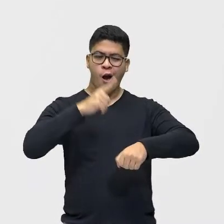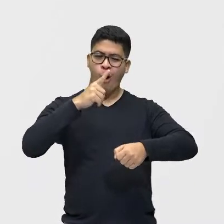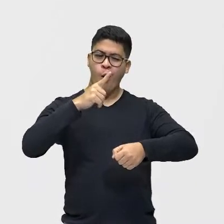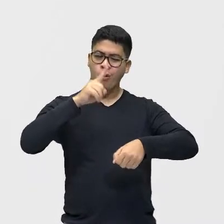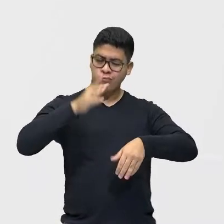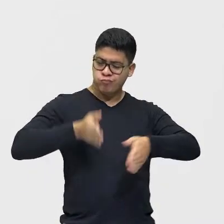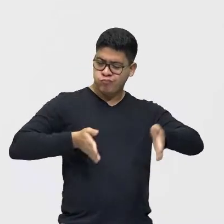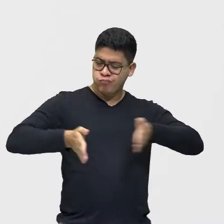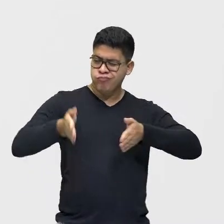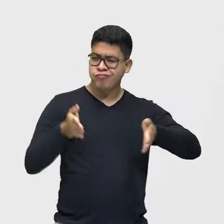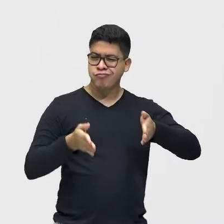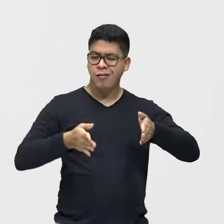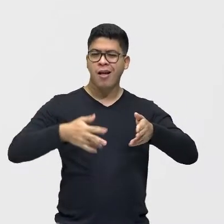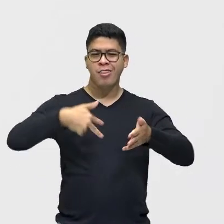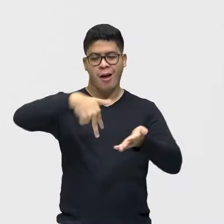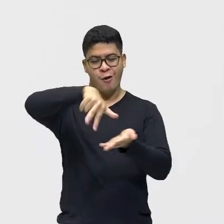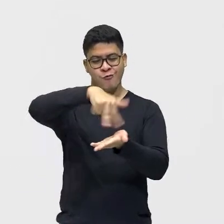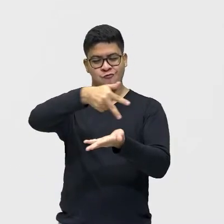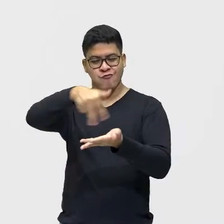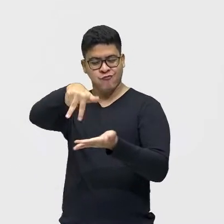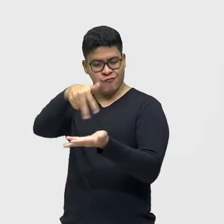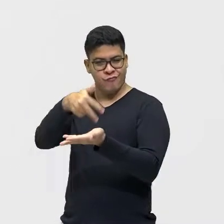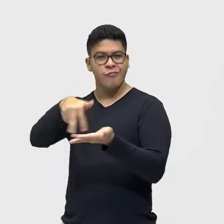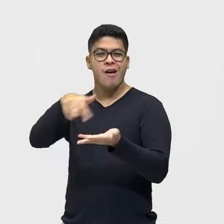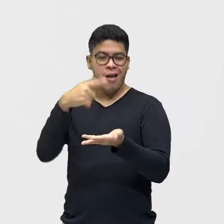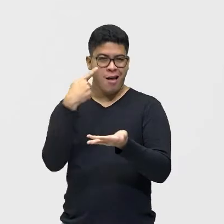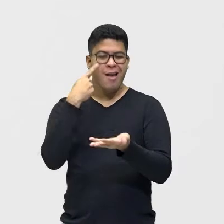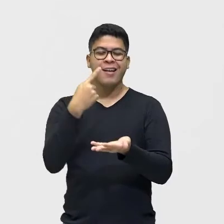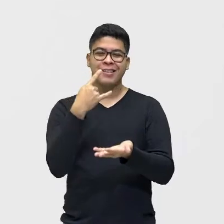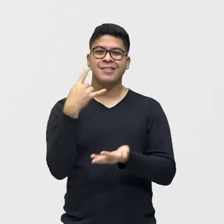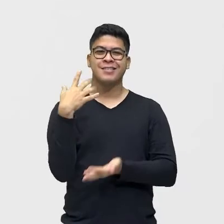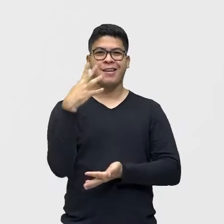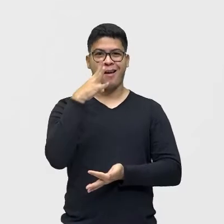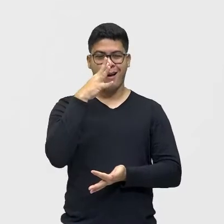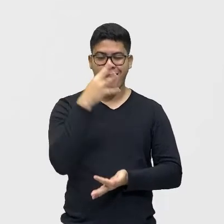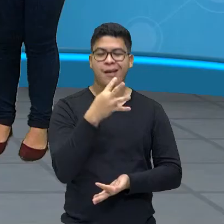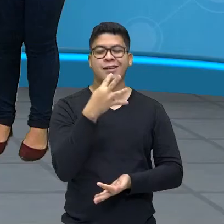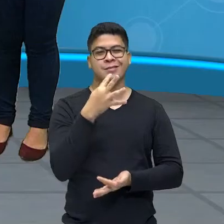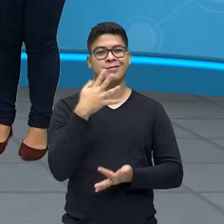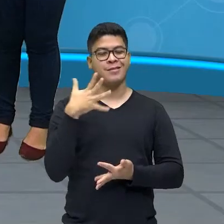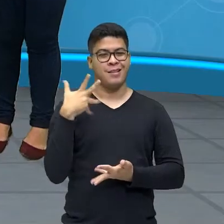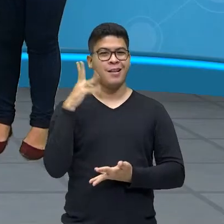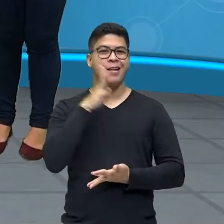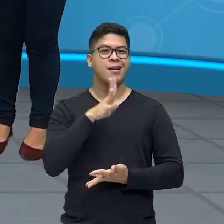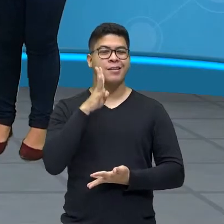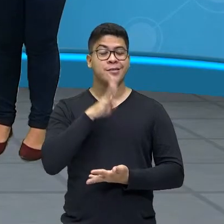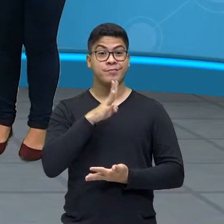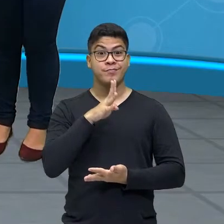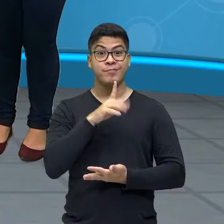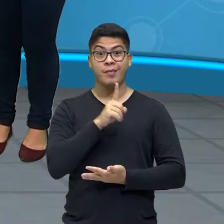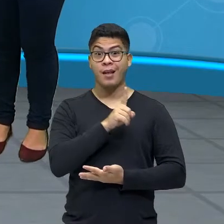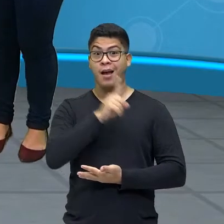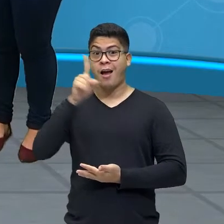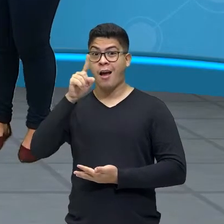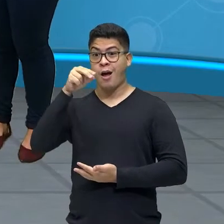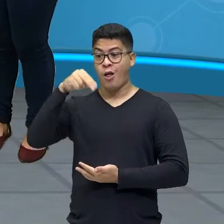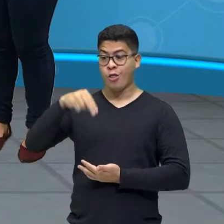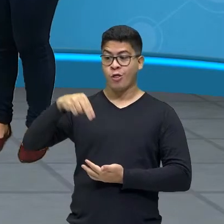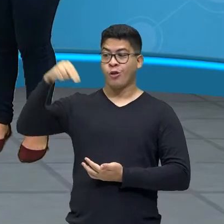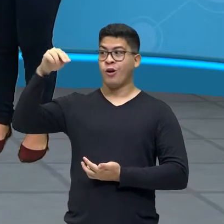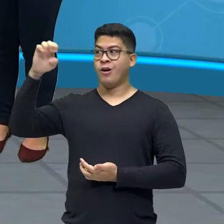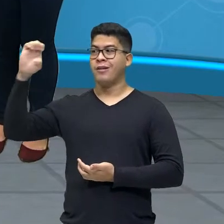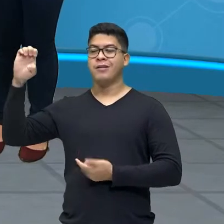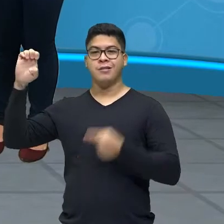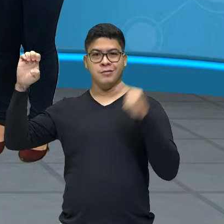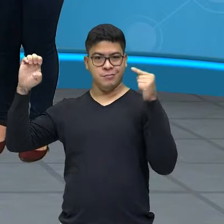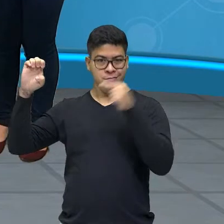muito requebrado. É interessante de ver e de acompanhar também. Prosseguindo, vamos lá para a nossa região Nordeste,